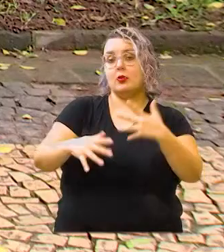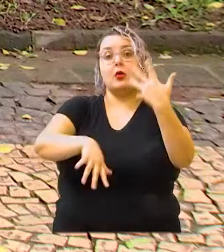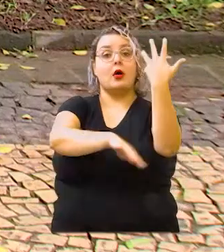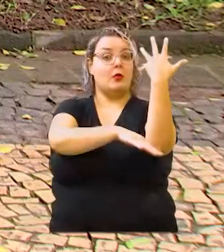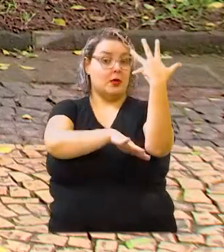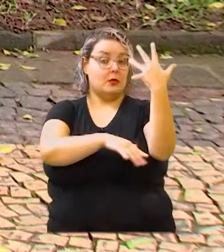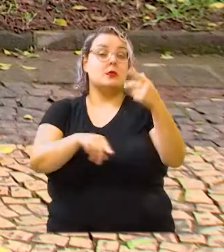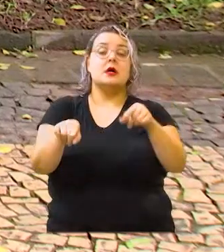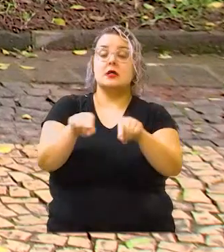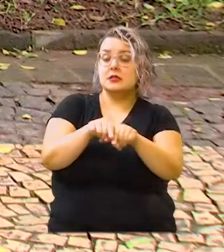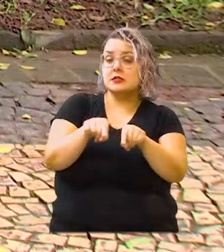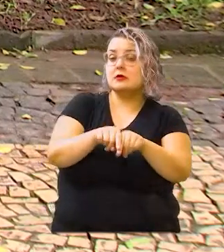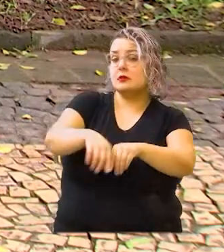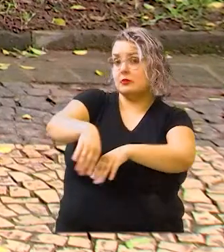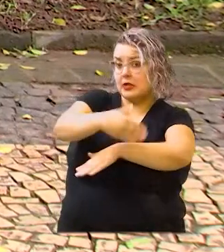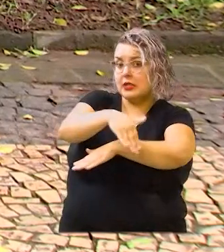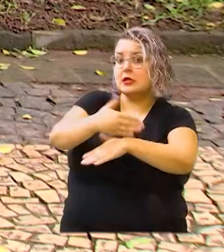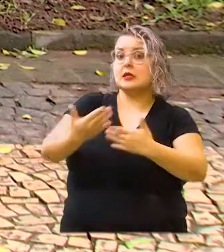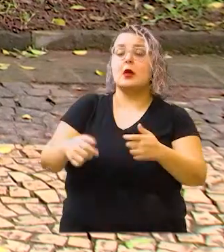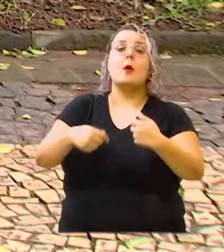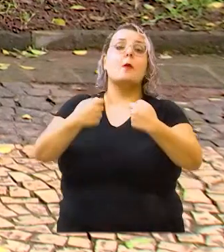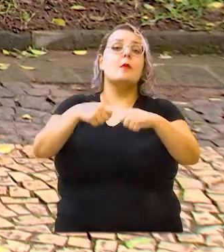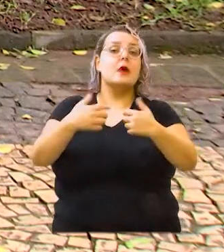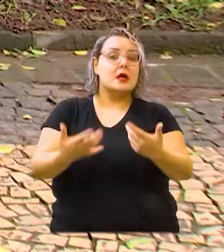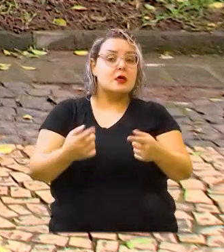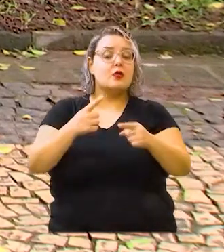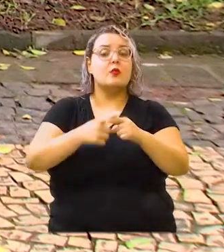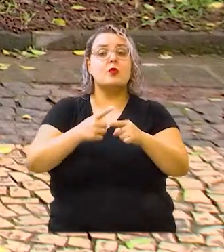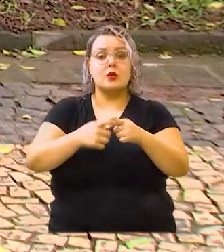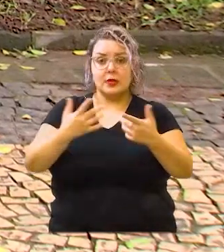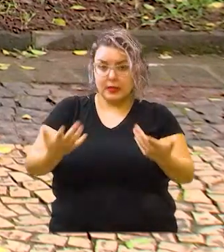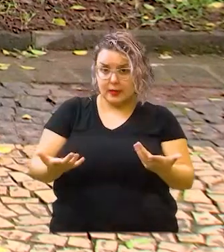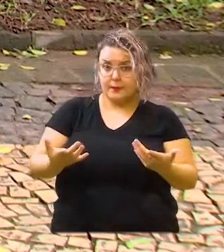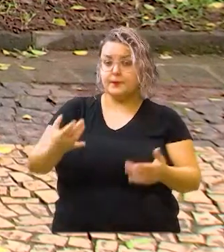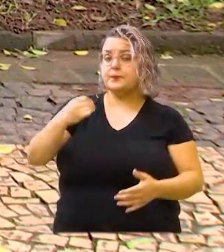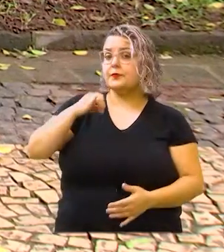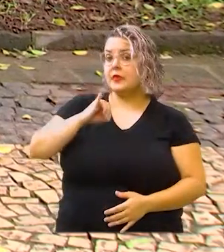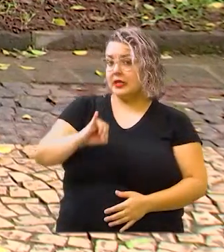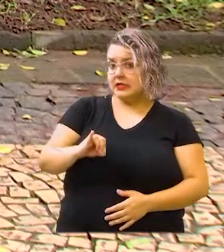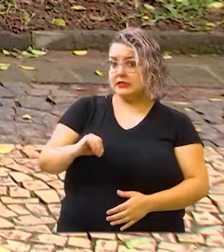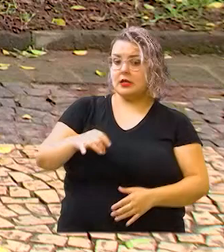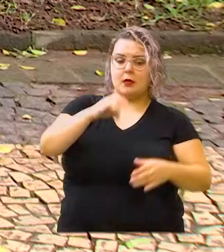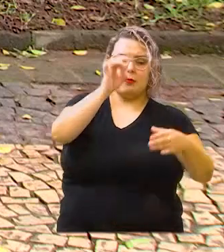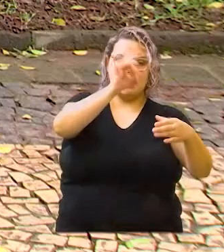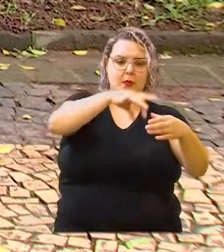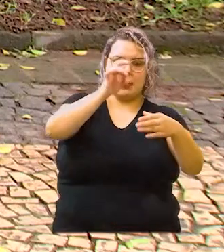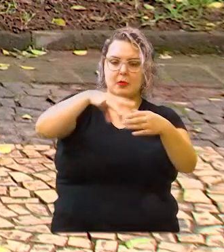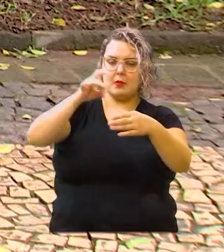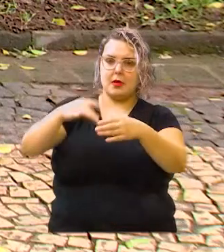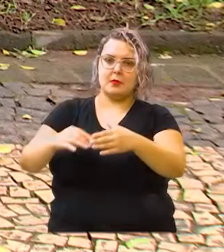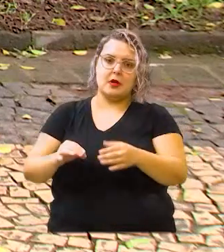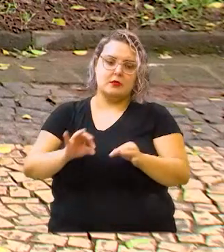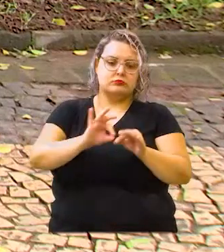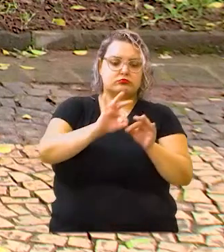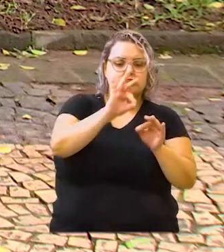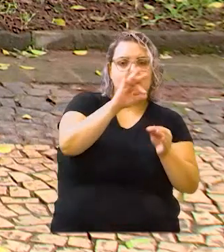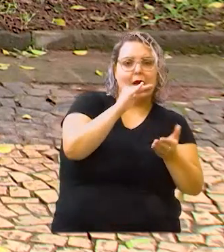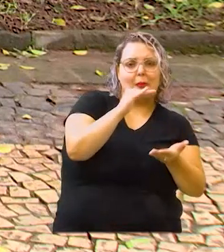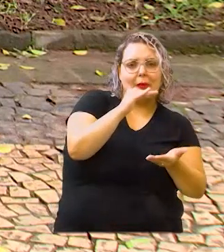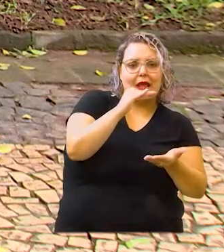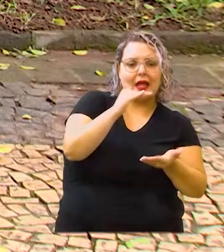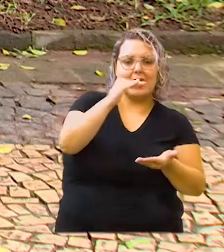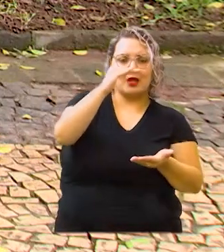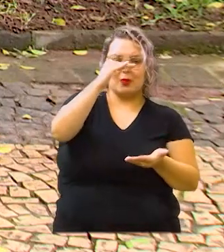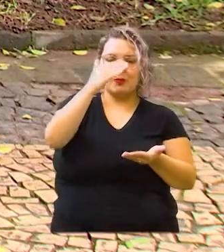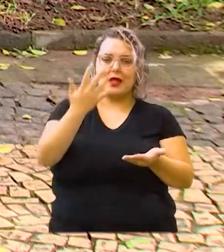as praças, mas também nas ruas. Elas precisam, porque se você passar a plantar só arvoretas ou vegetação de